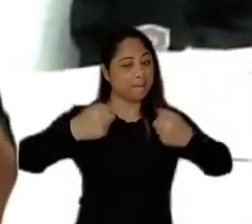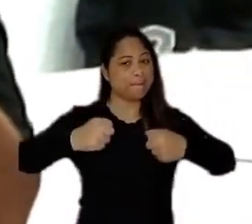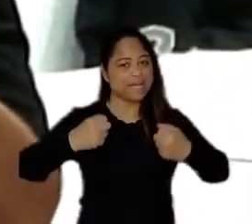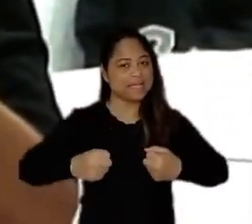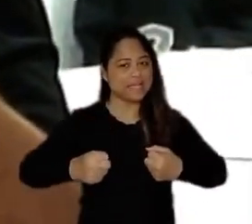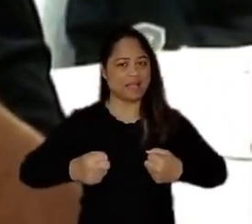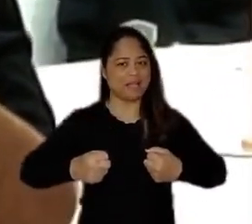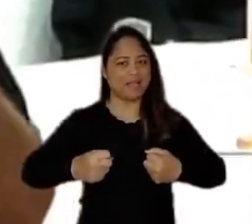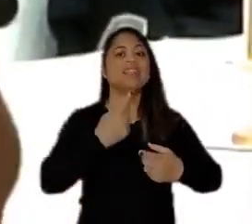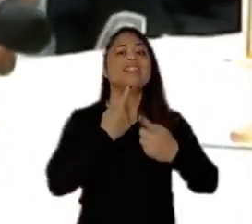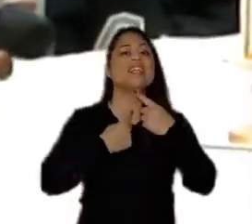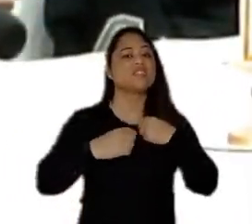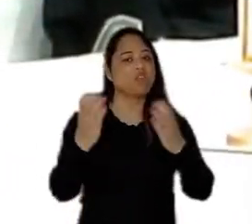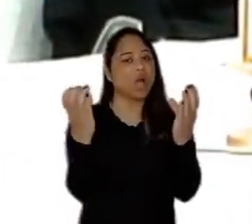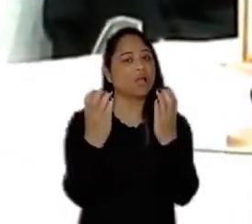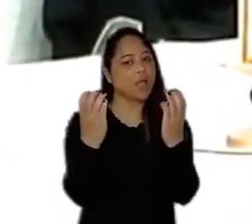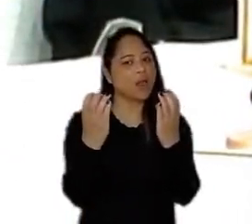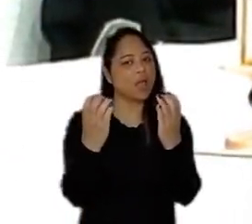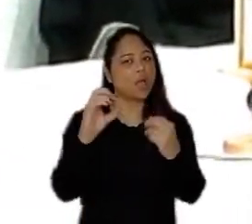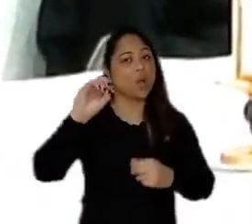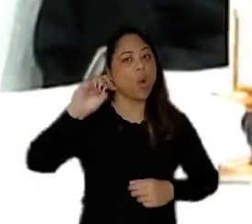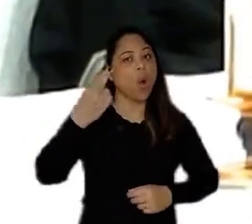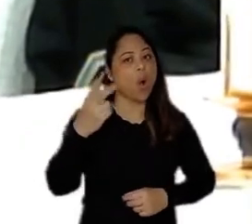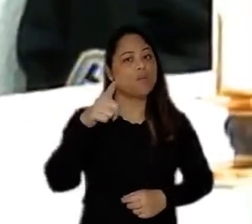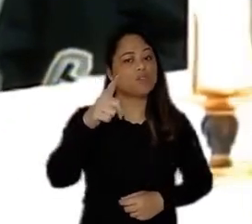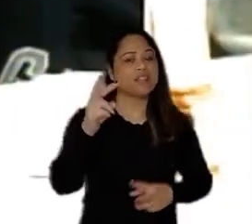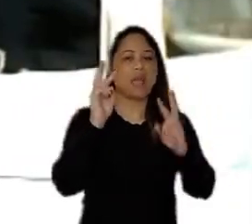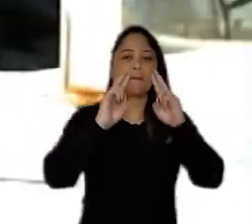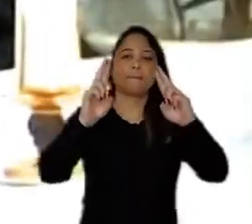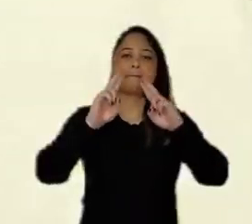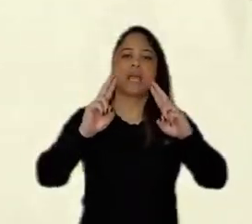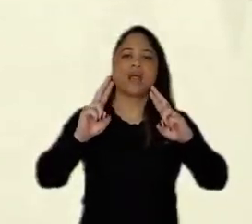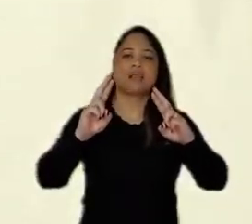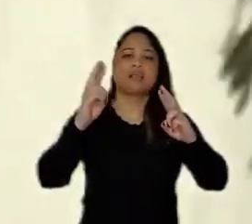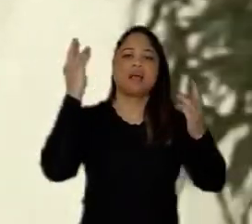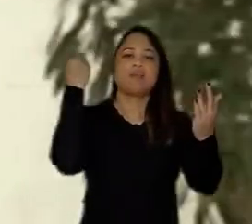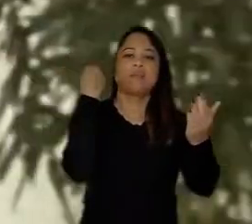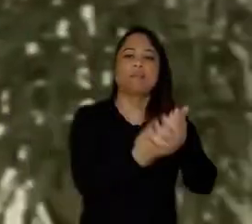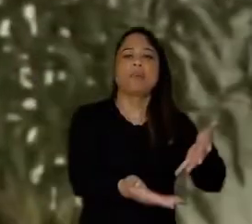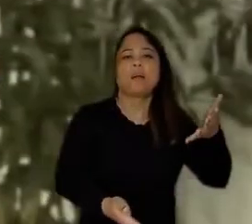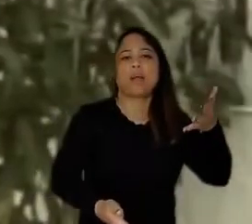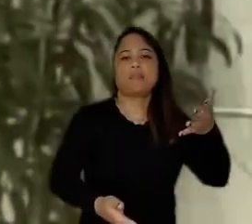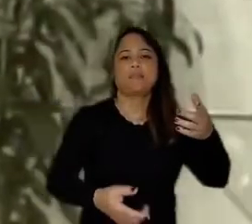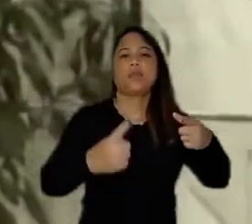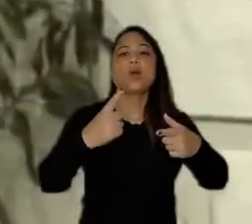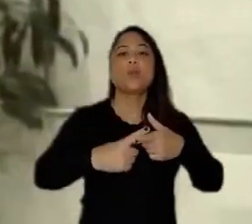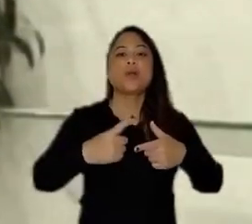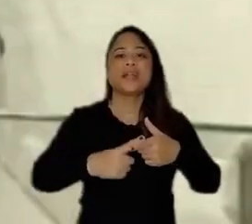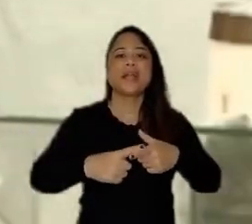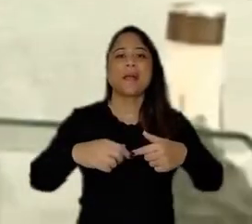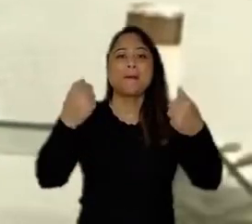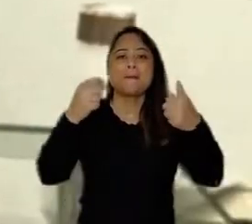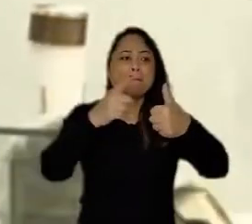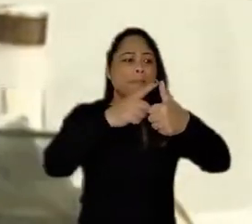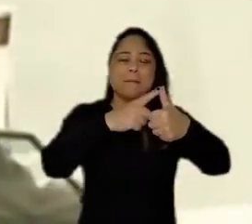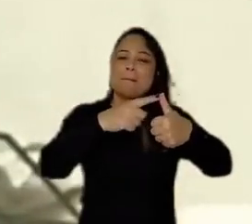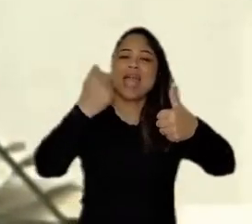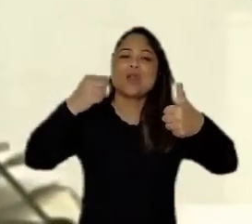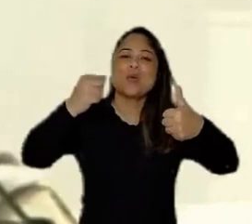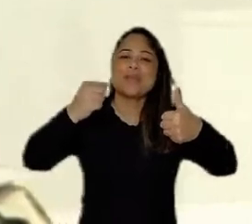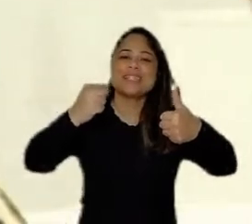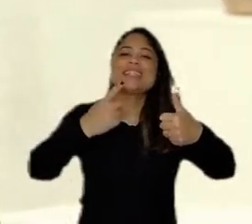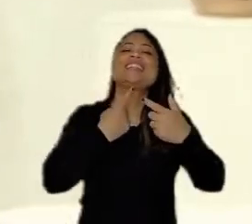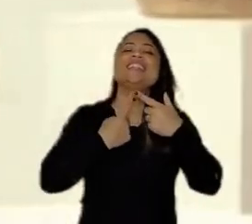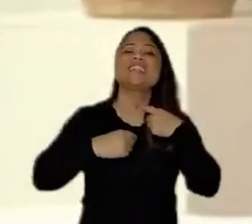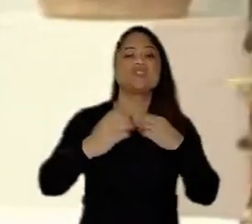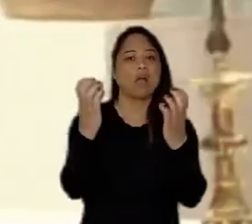a sua esperança vai morrer. Porque a primeira filha da esperança é a expectativa. E